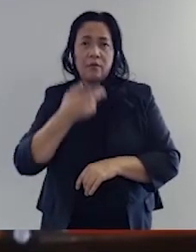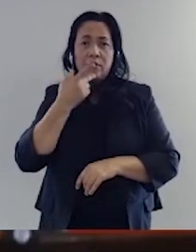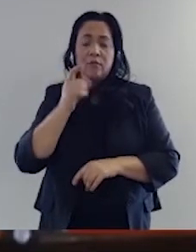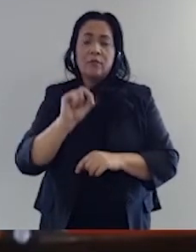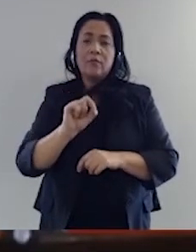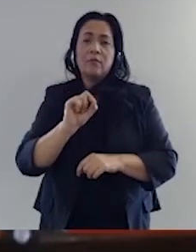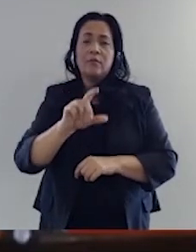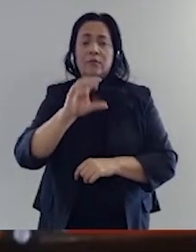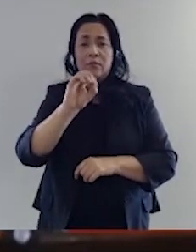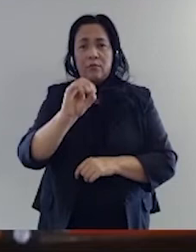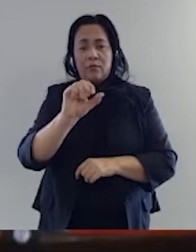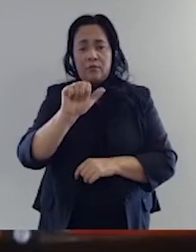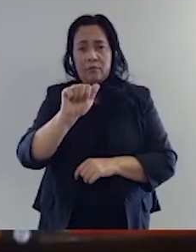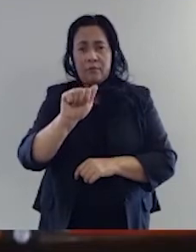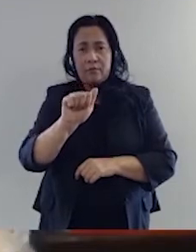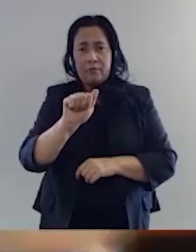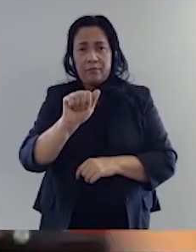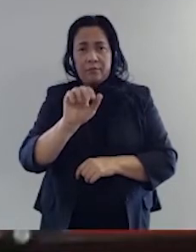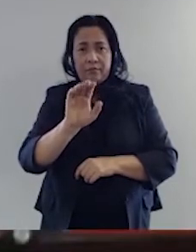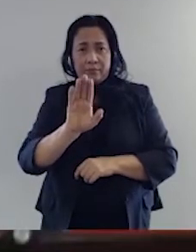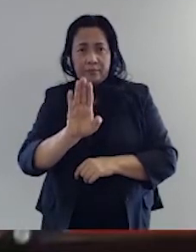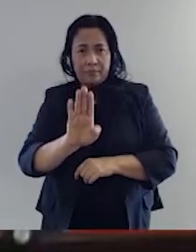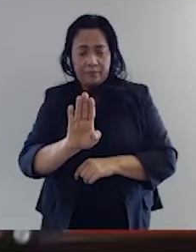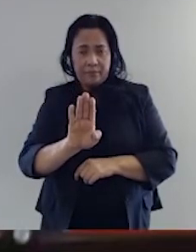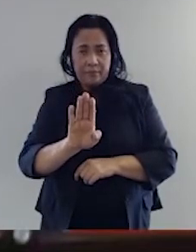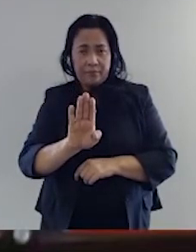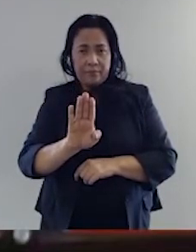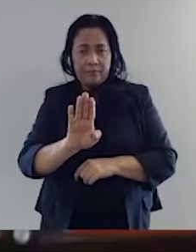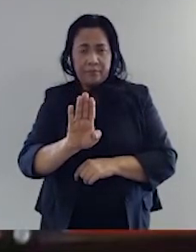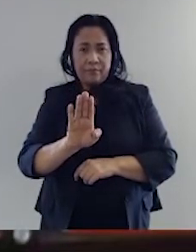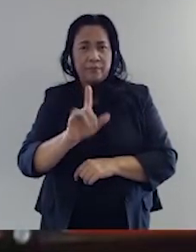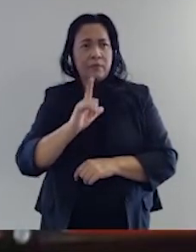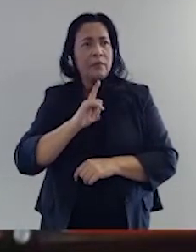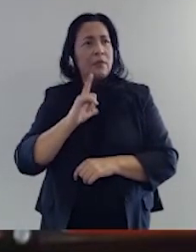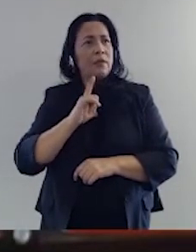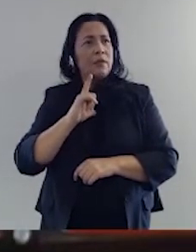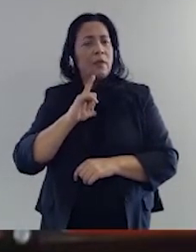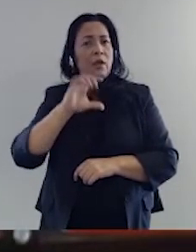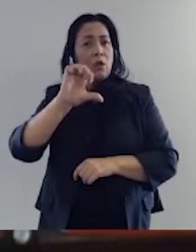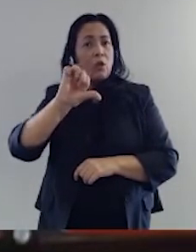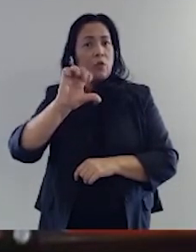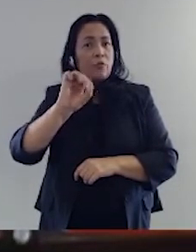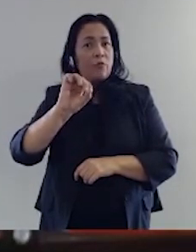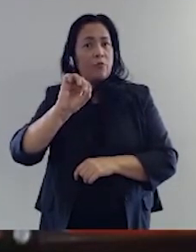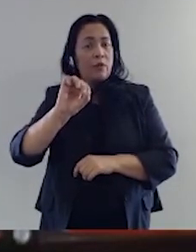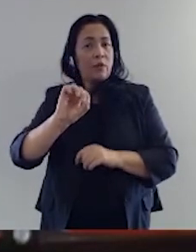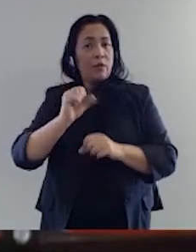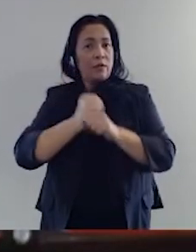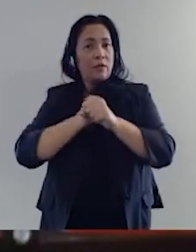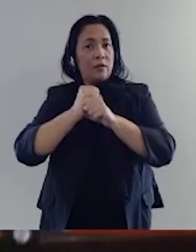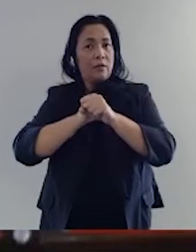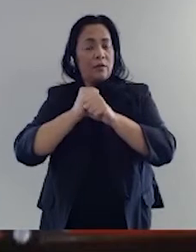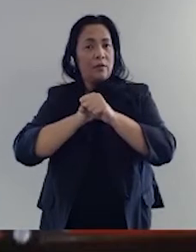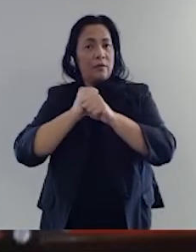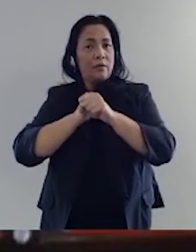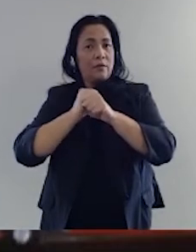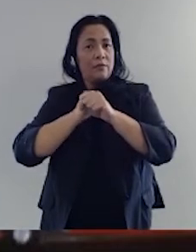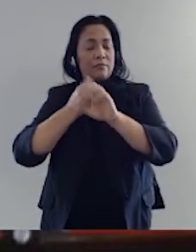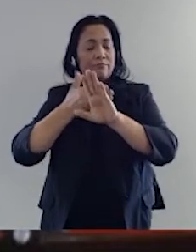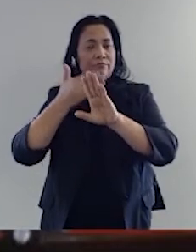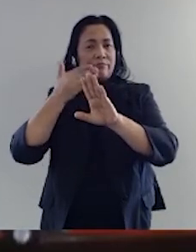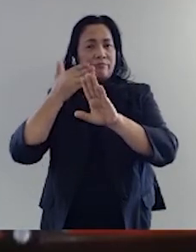Ordem, ao completar os seus 90 anos, está